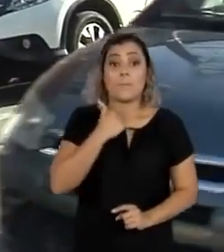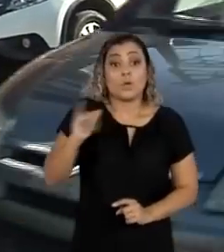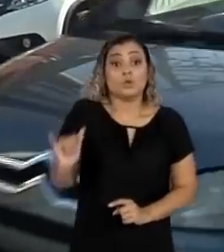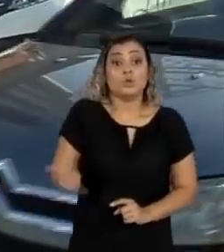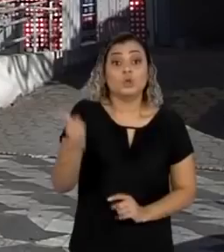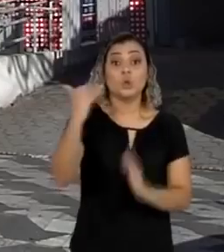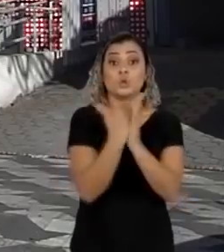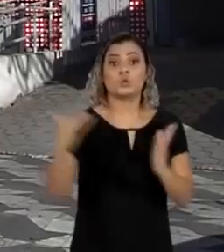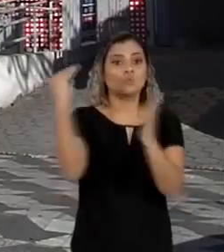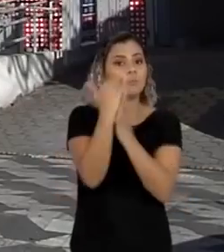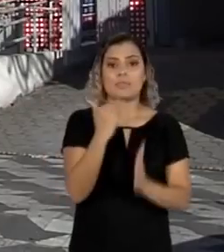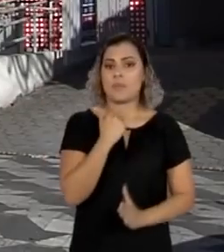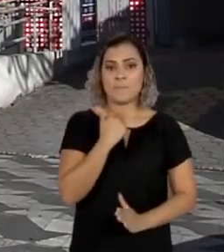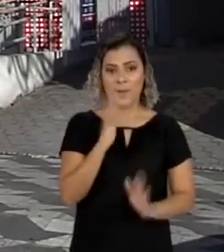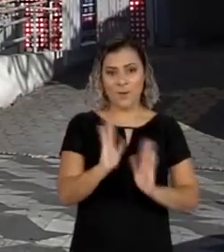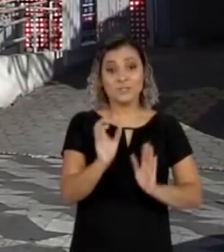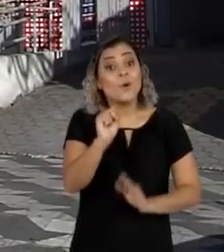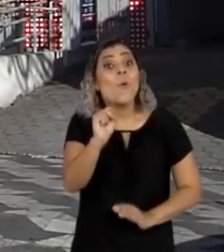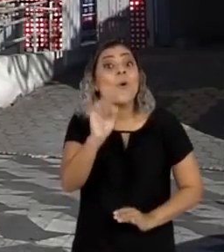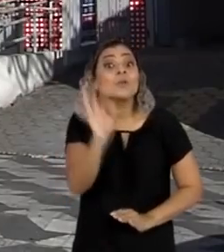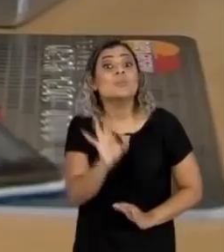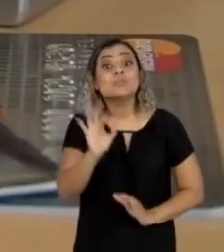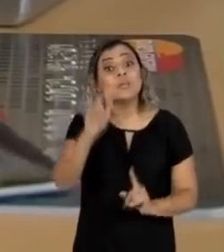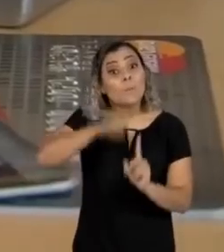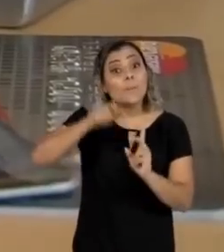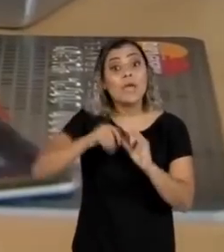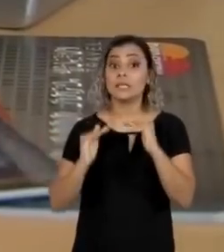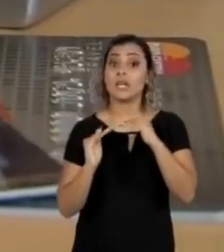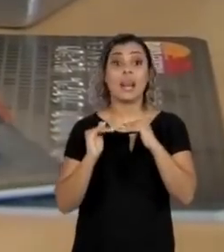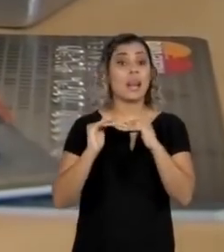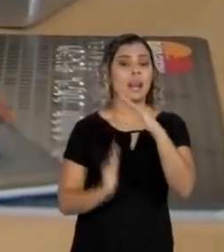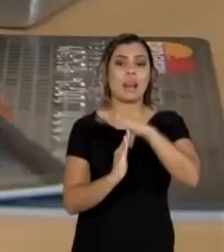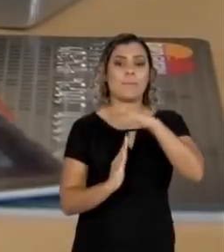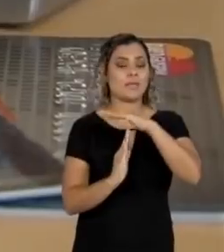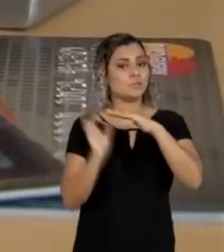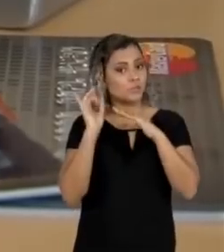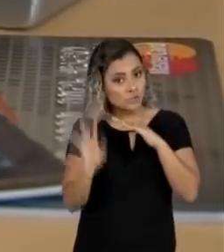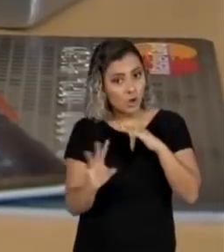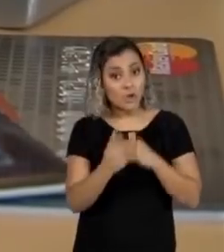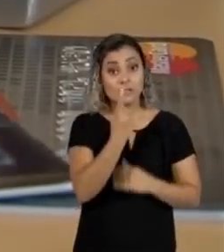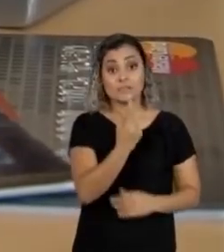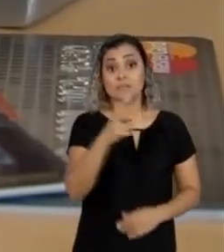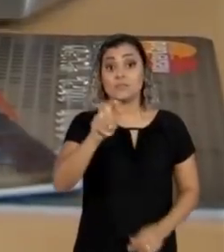taxas superiores a 8% ao mês, o equivalente a